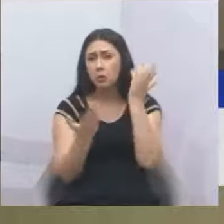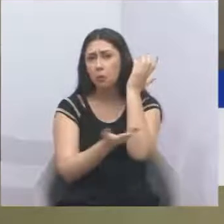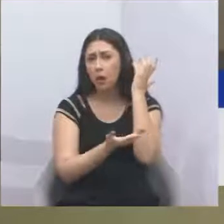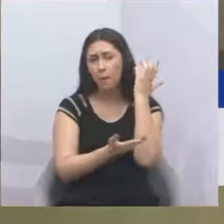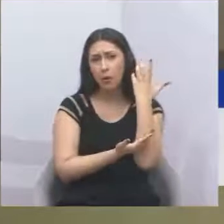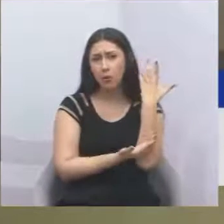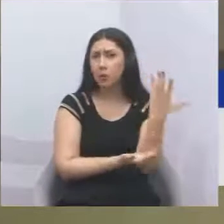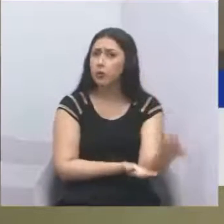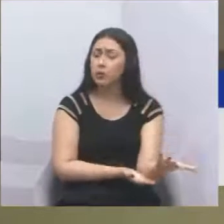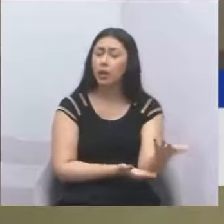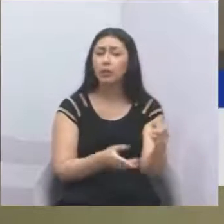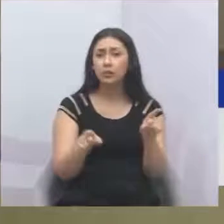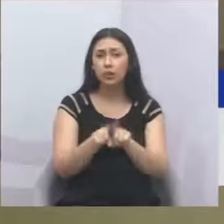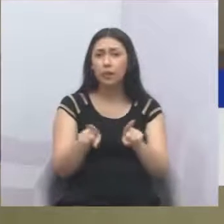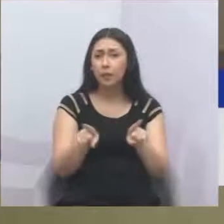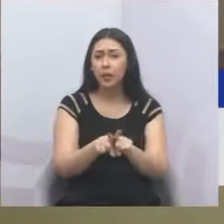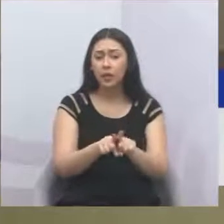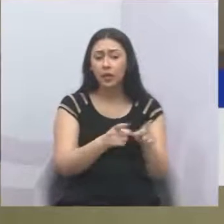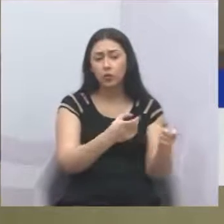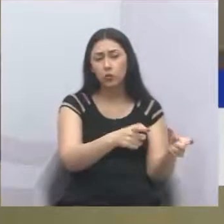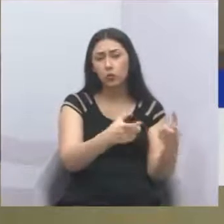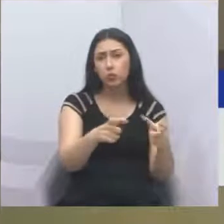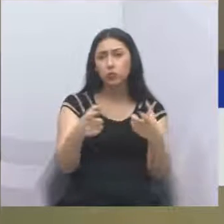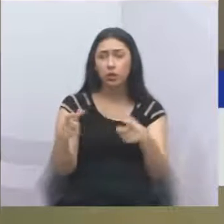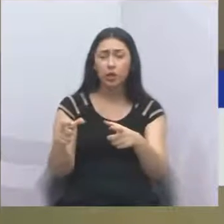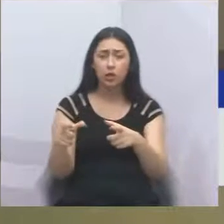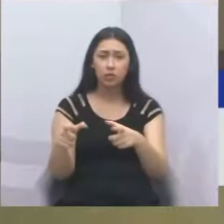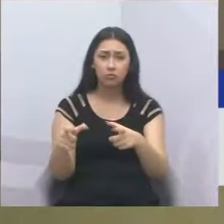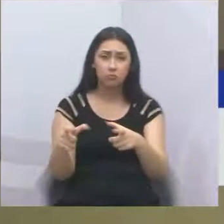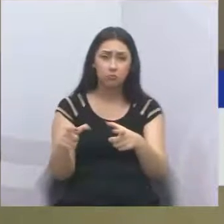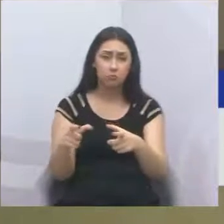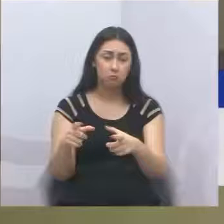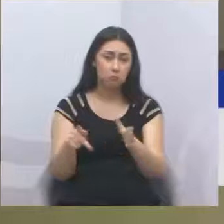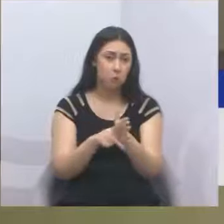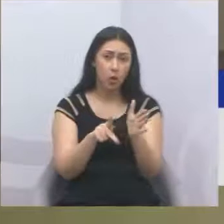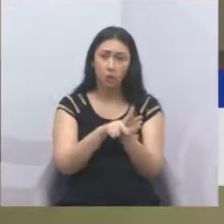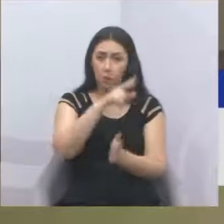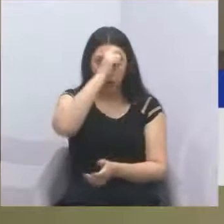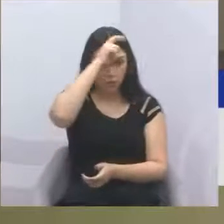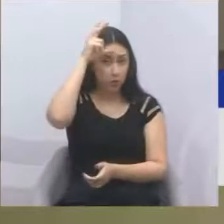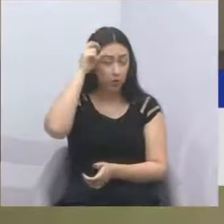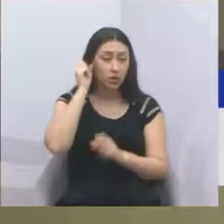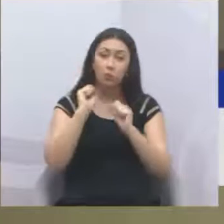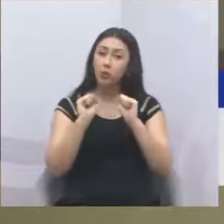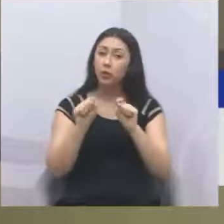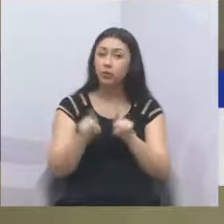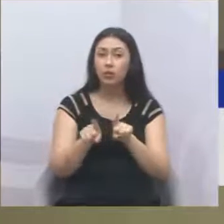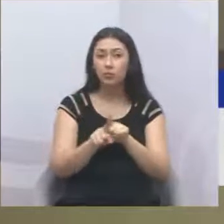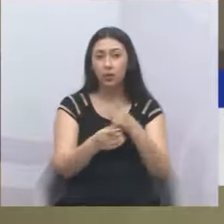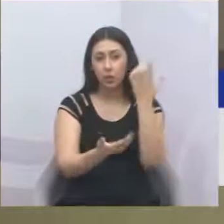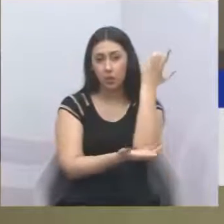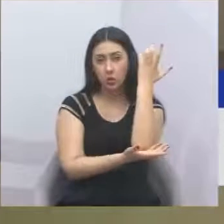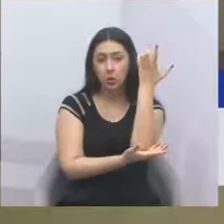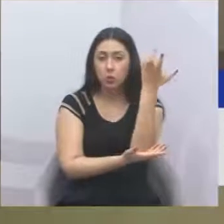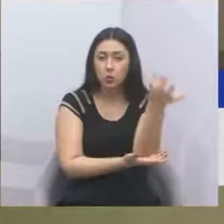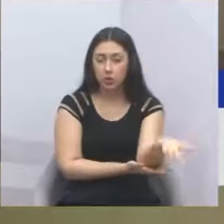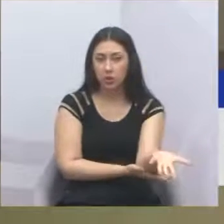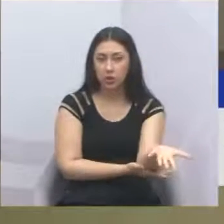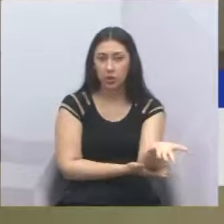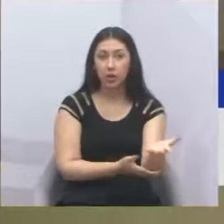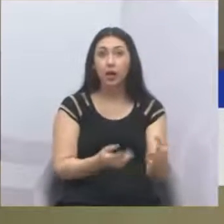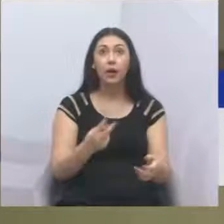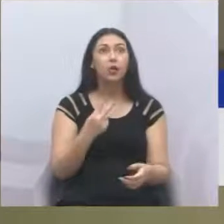corte. E também onde tem na área pública da prefeitura optar pelo corte. O corte não está